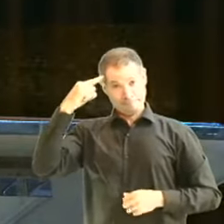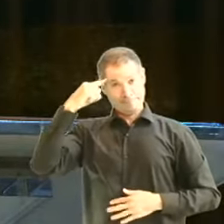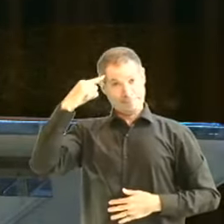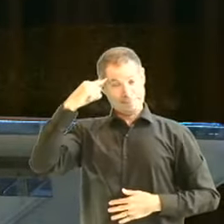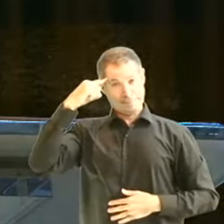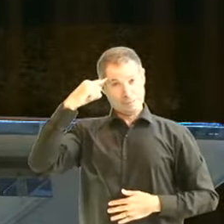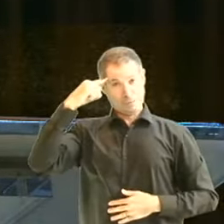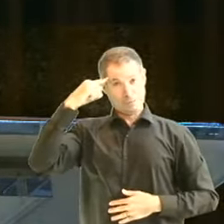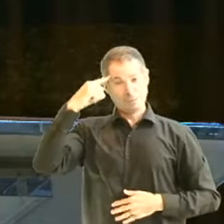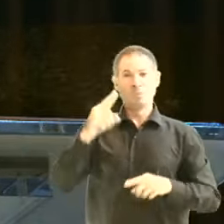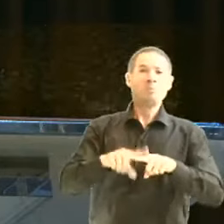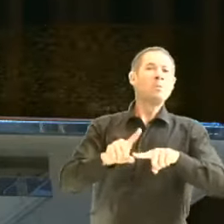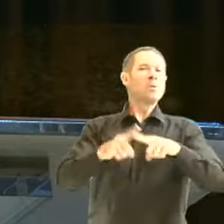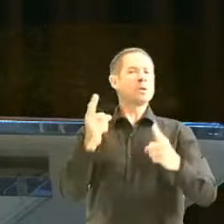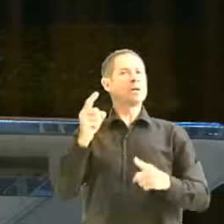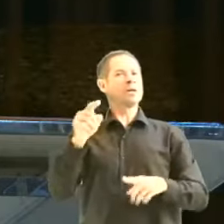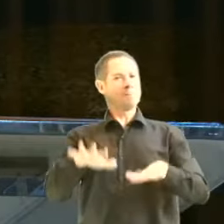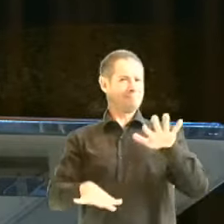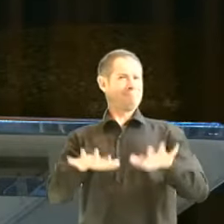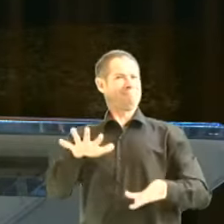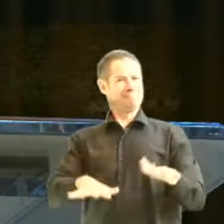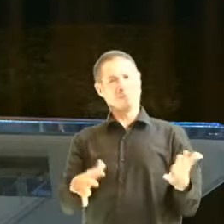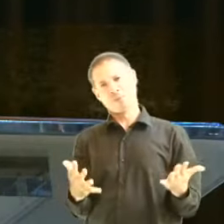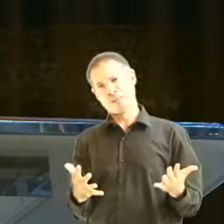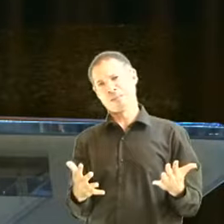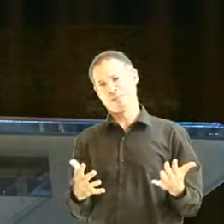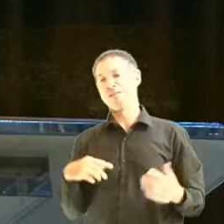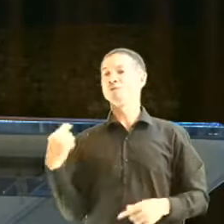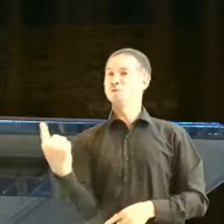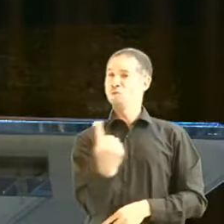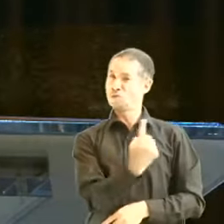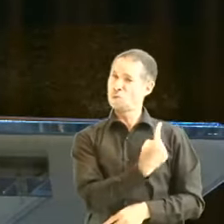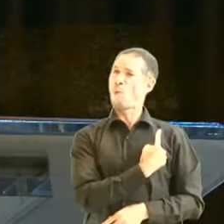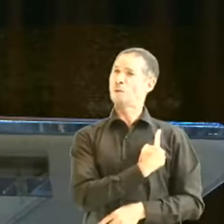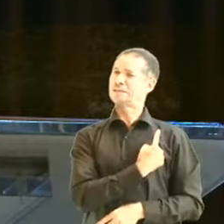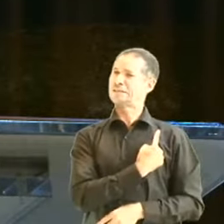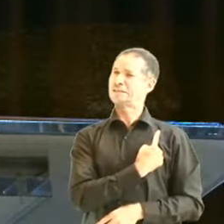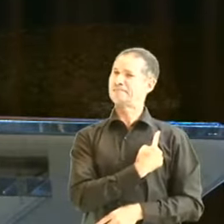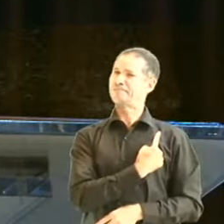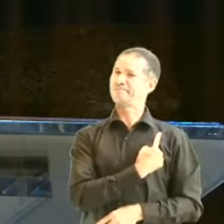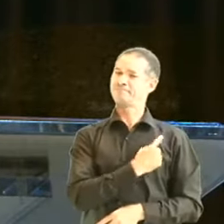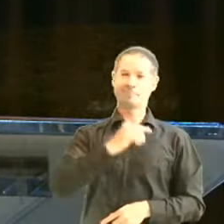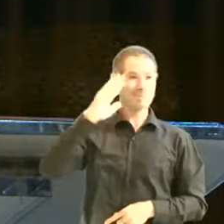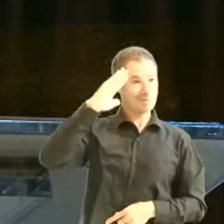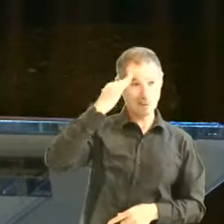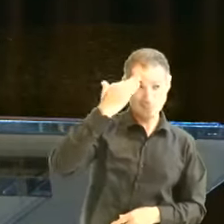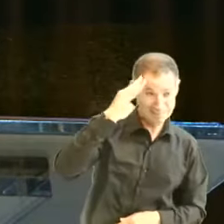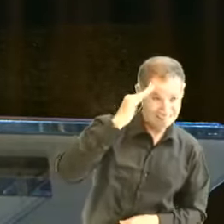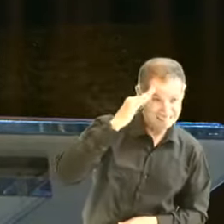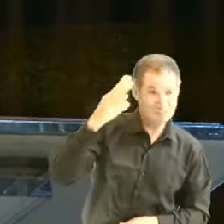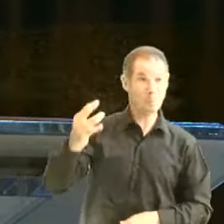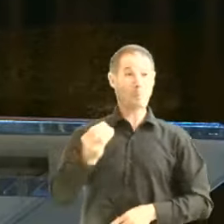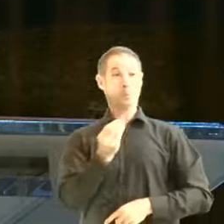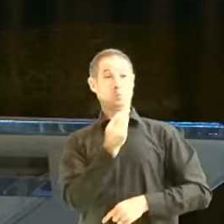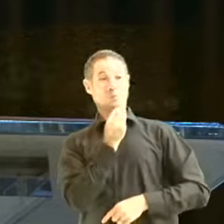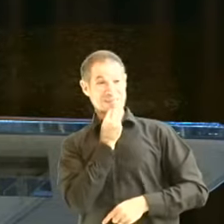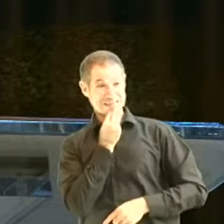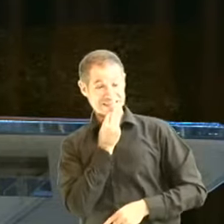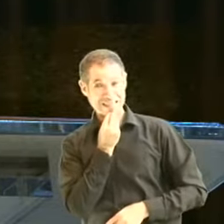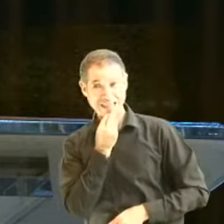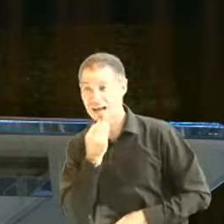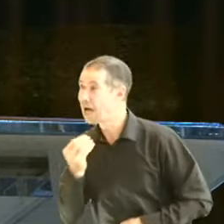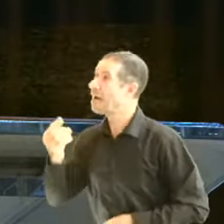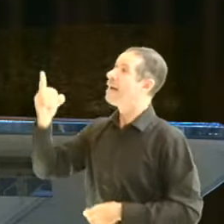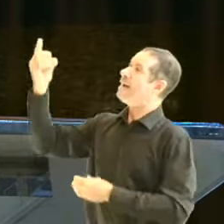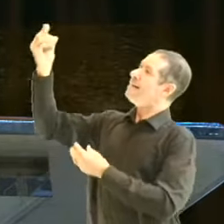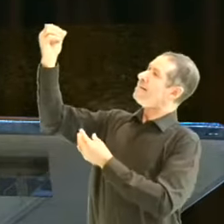seguinte: porque às vezes nós não entendemos as oportunidades que Deus